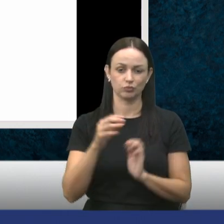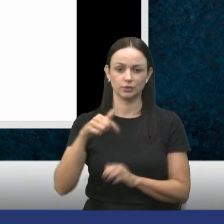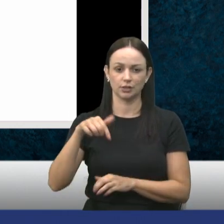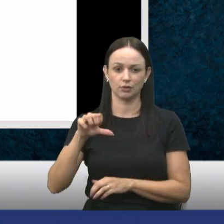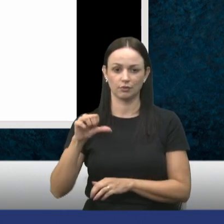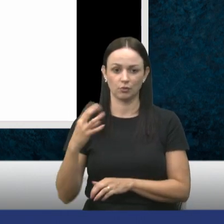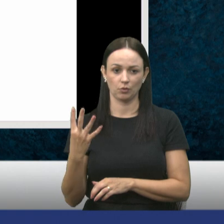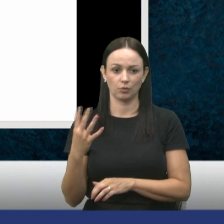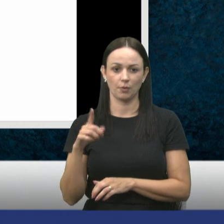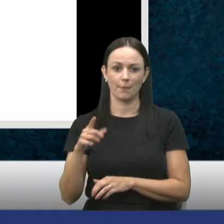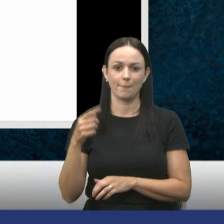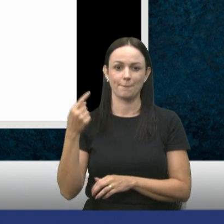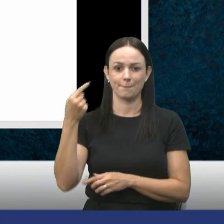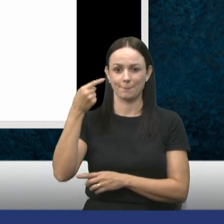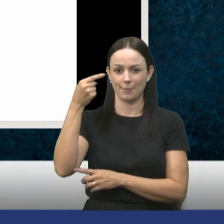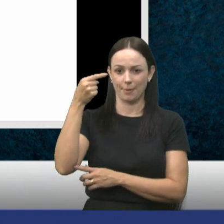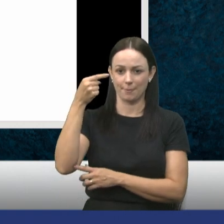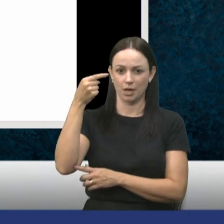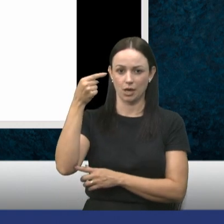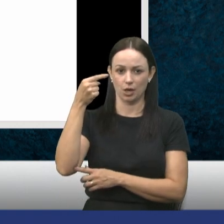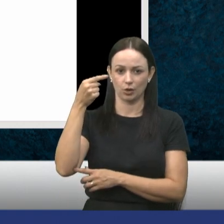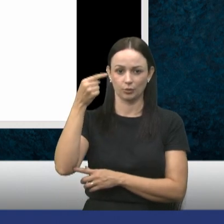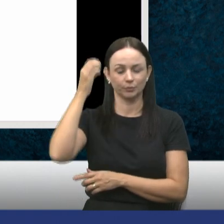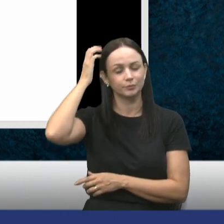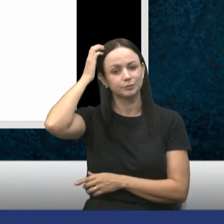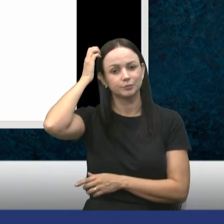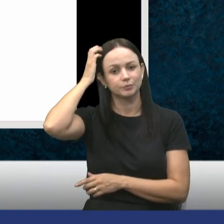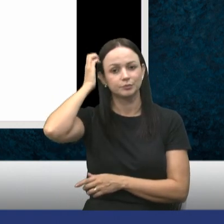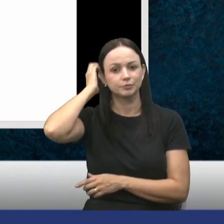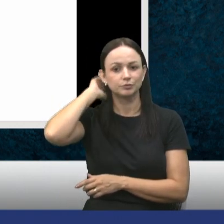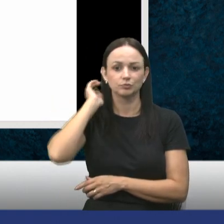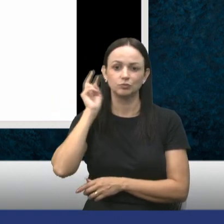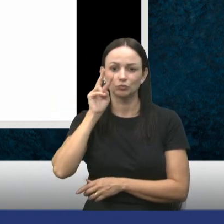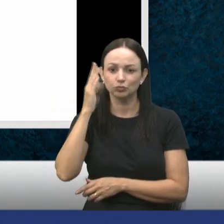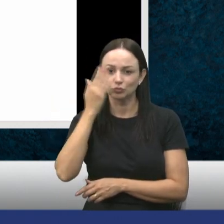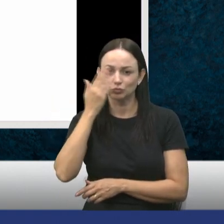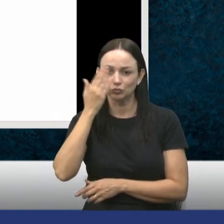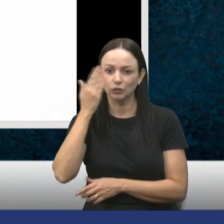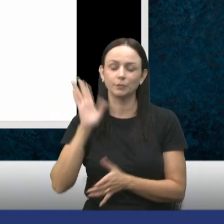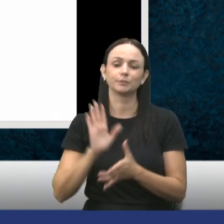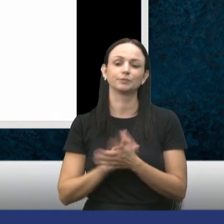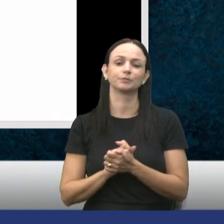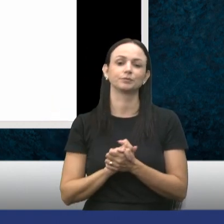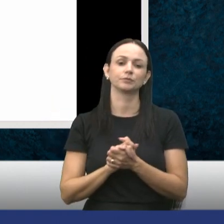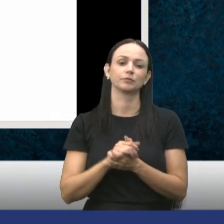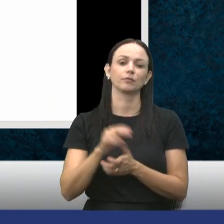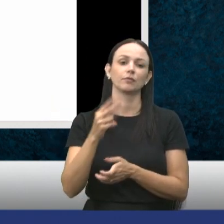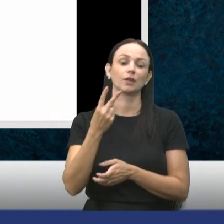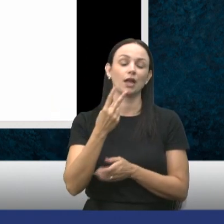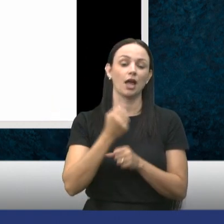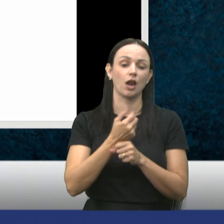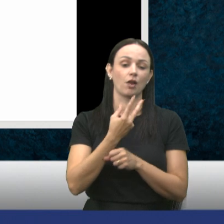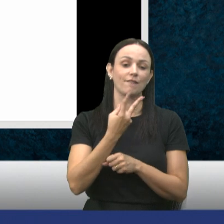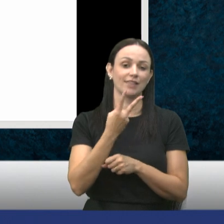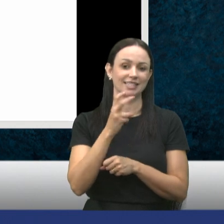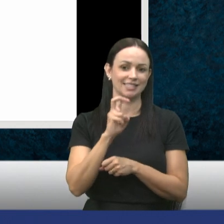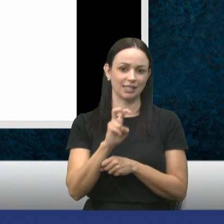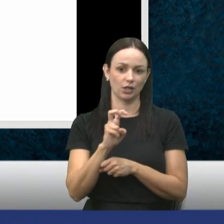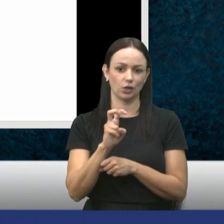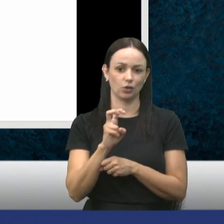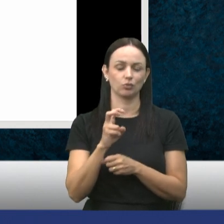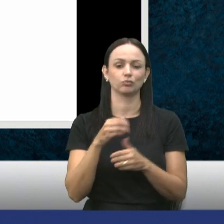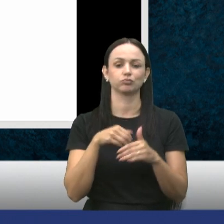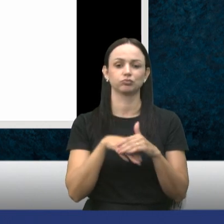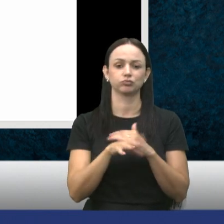313.797.794, que é esse primeiro que não dá para ver. E em 2025 foi empenhado de